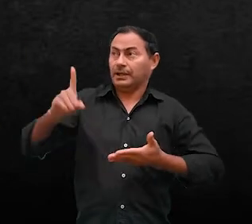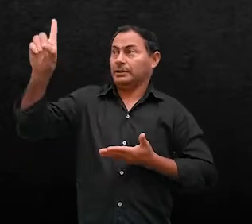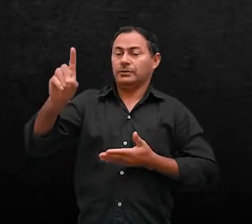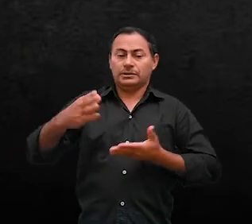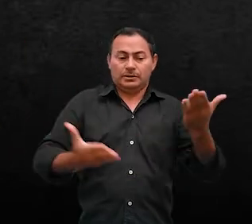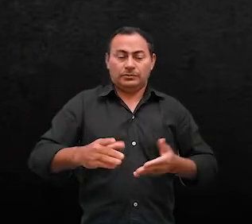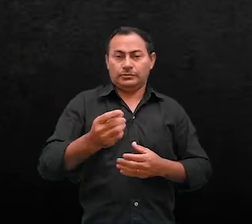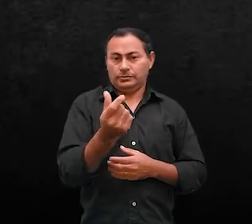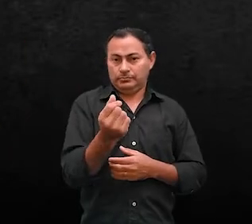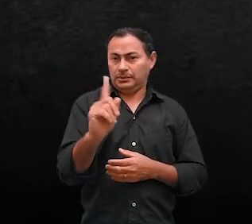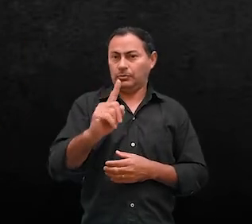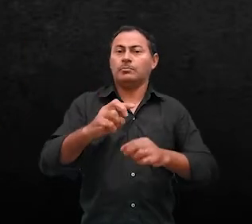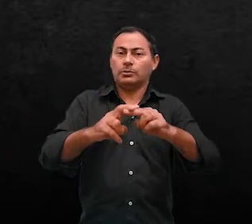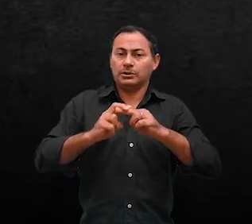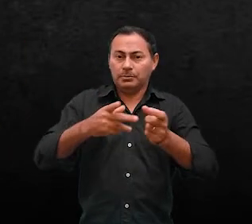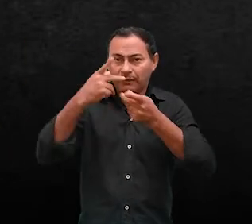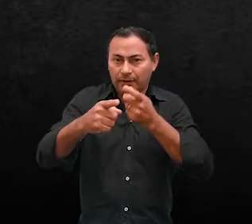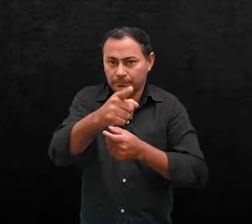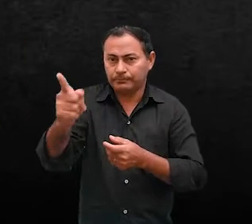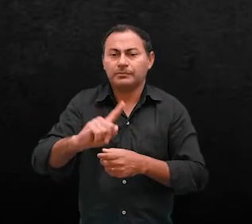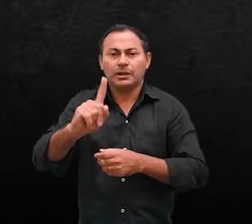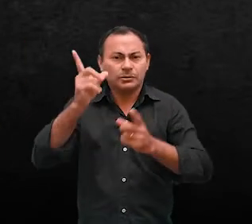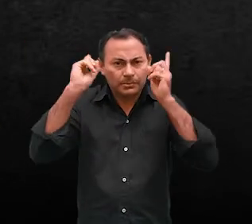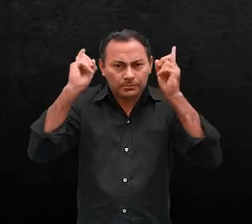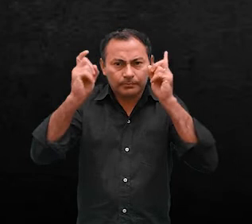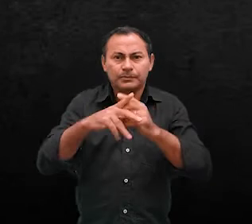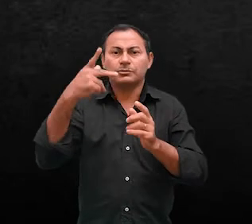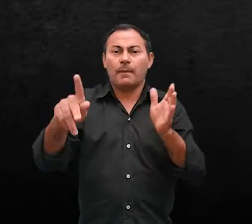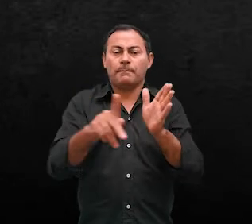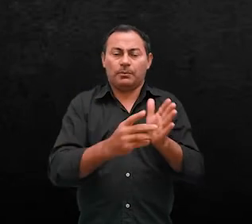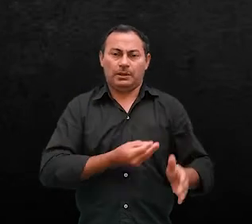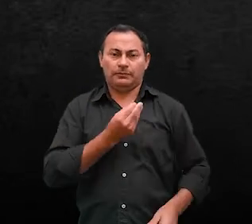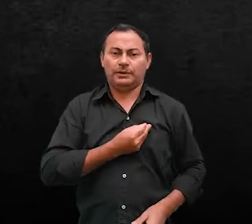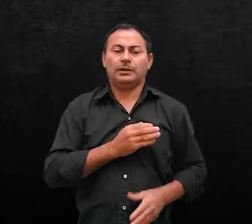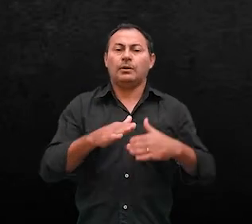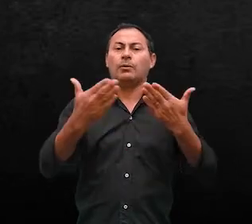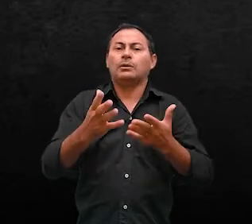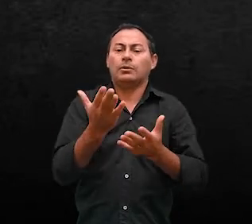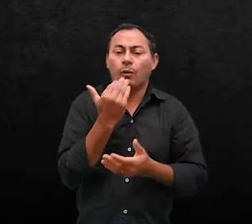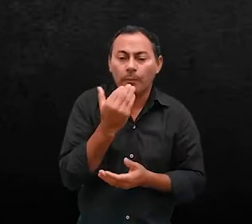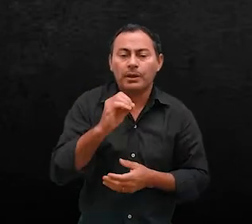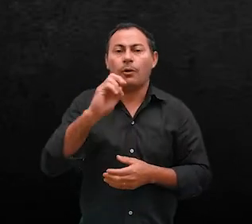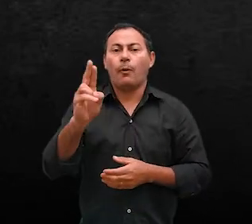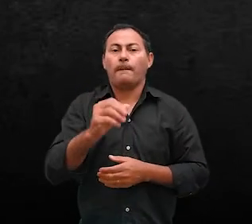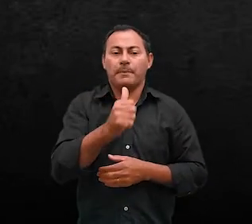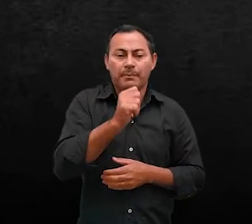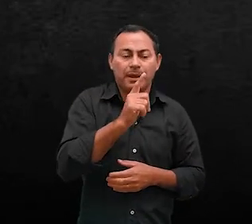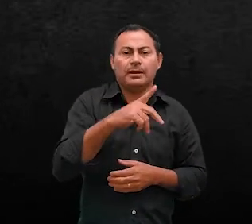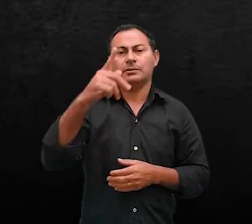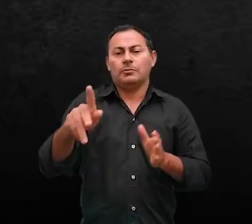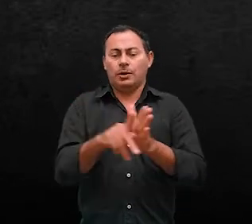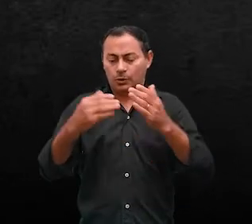servir a Deus é o dinheiro portanto eu lhe digo Não se preocupem com sua própria vida quanto ao que comer ou beber